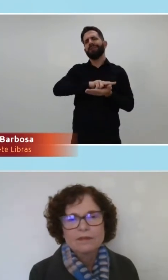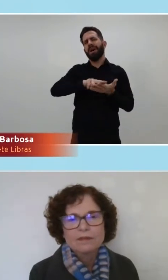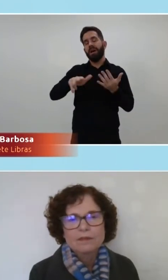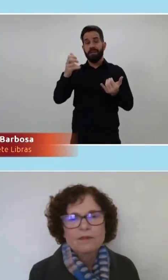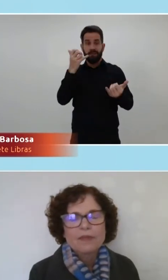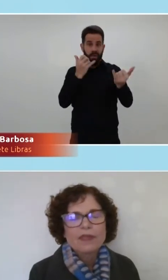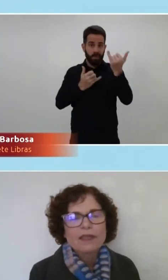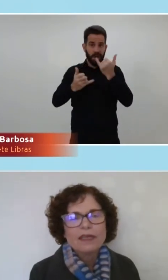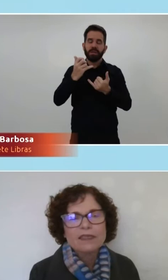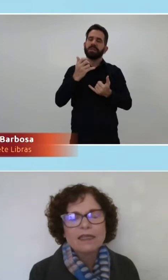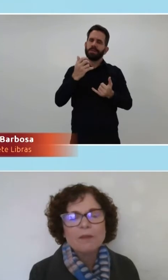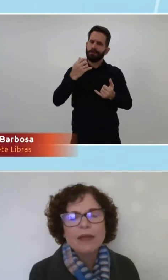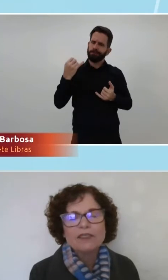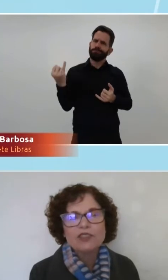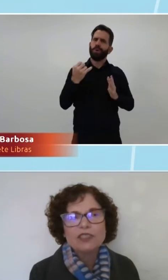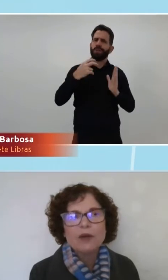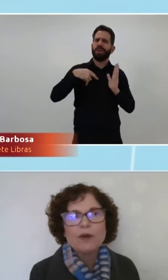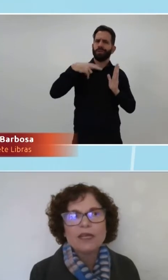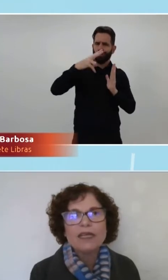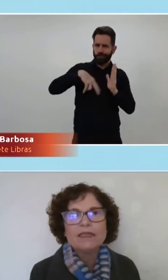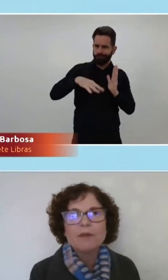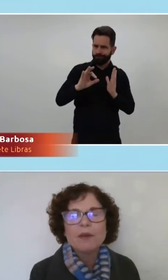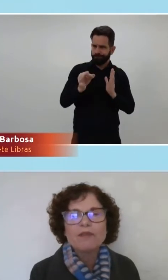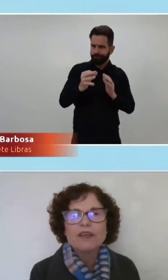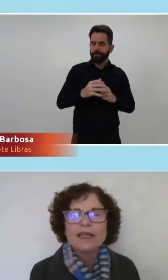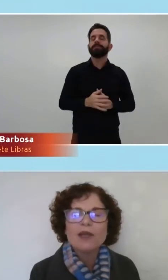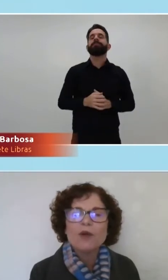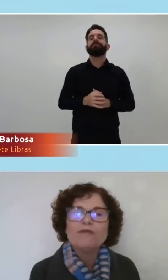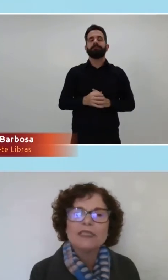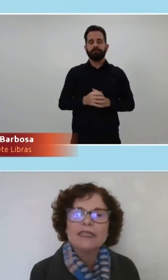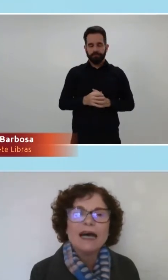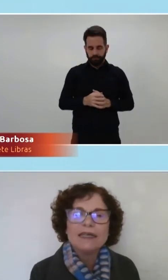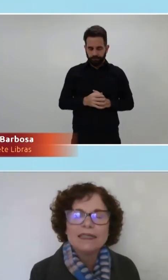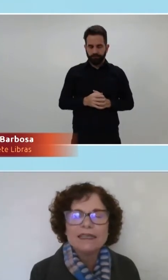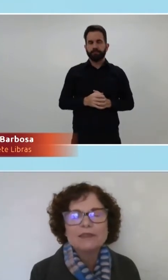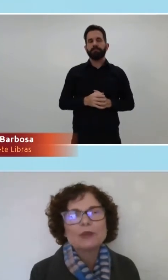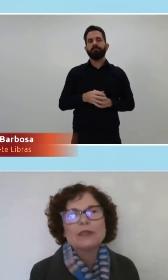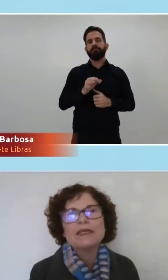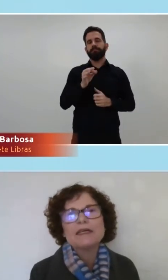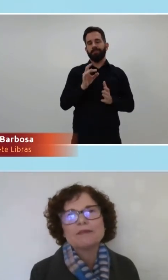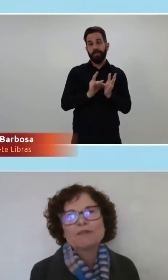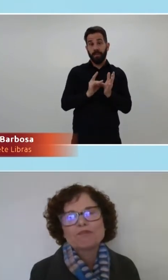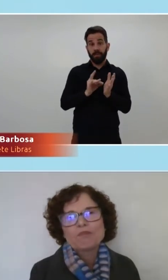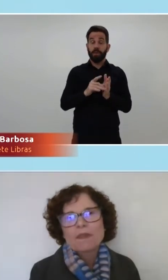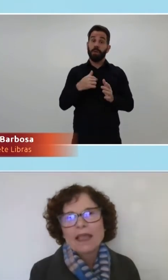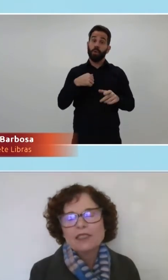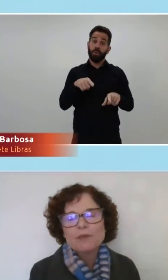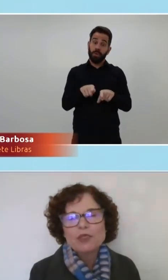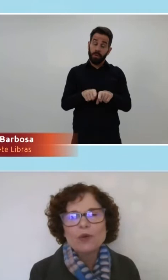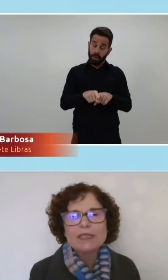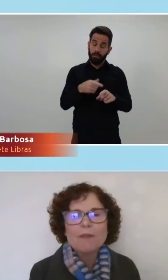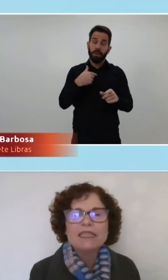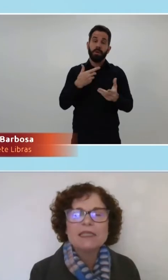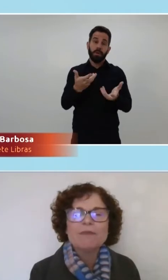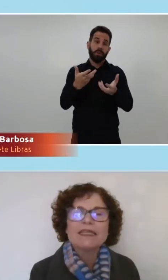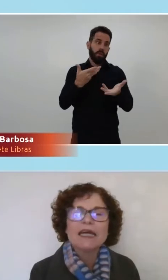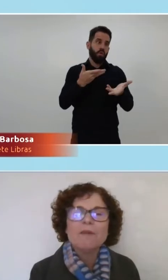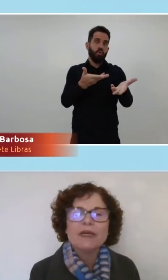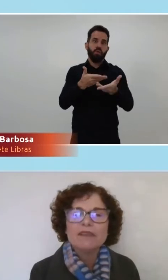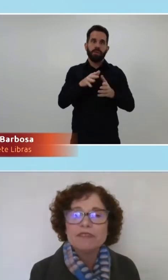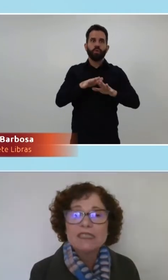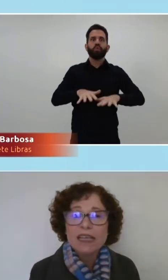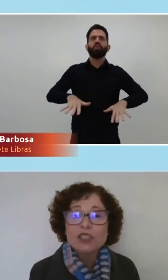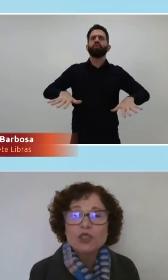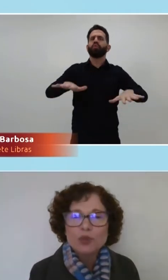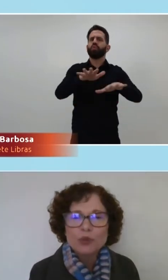né? Exatamente. Eu queria também aproveitar e convidar, né, todas as pessoas a participar da